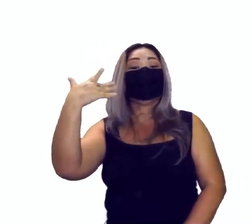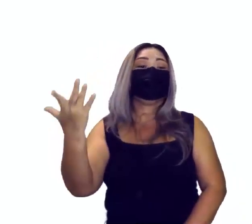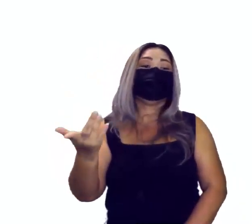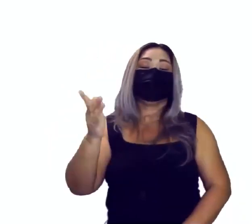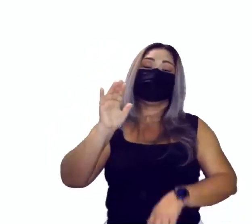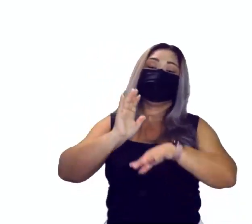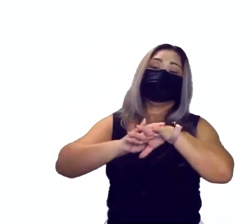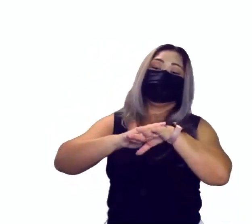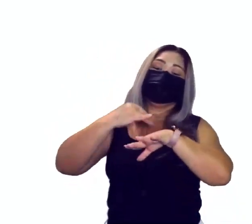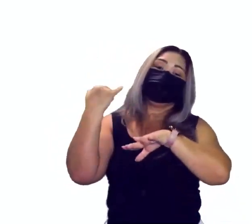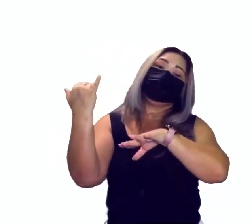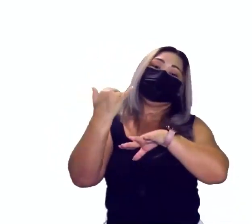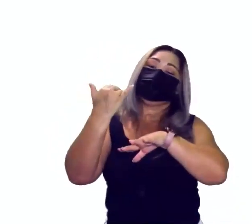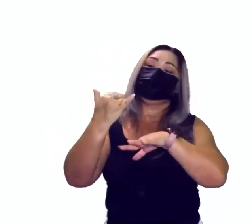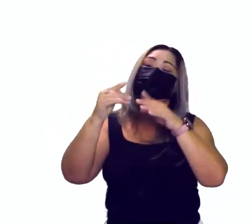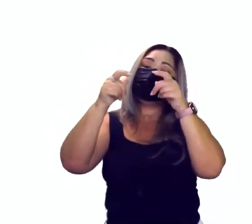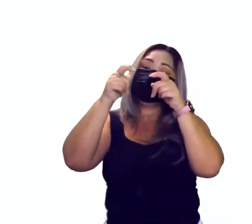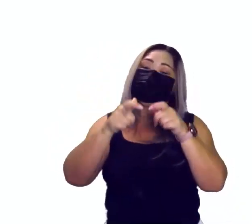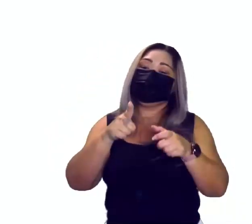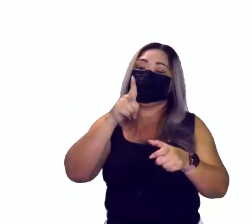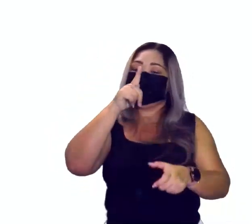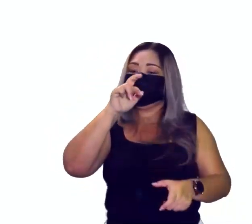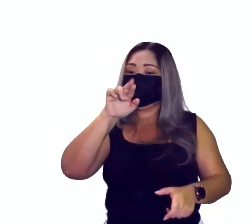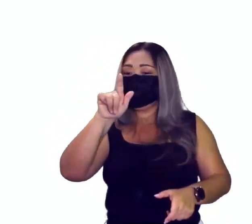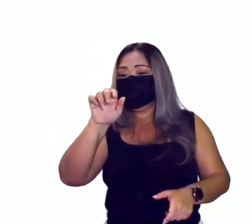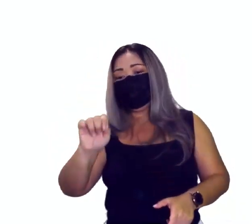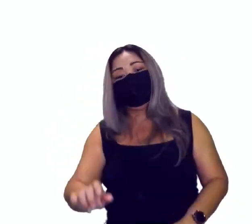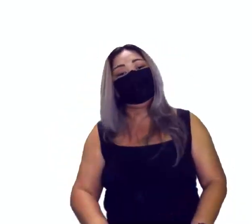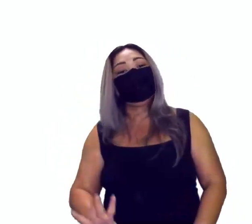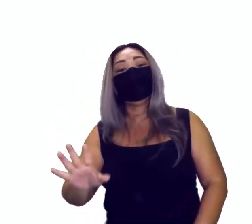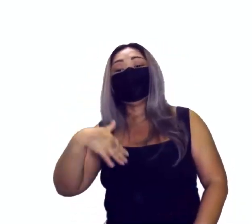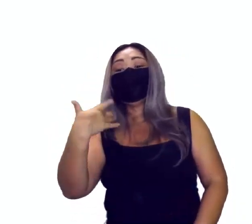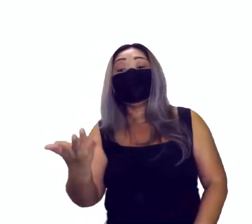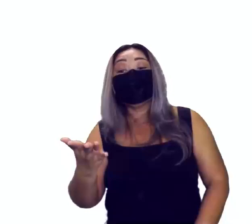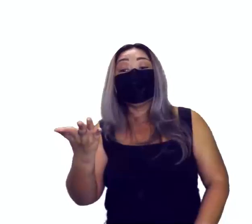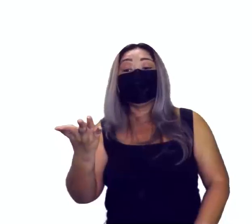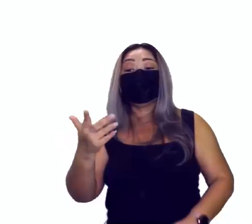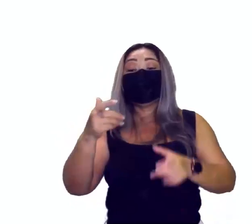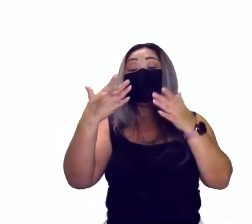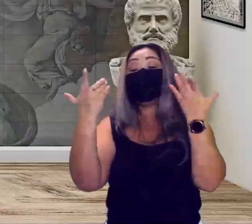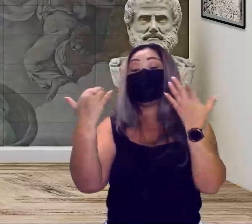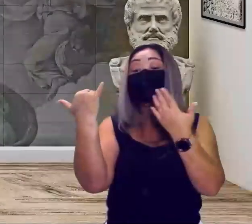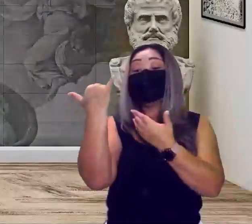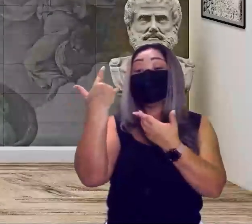a importância desse lugar para os gregos? Que importância? Gente,